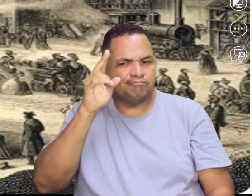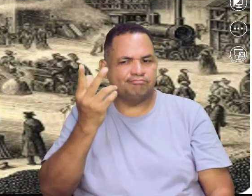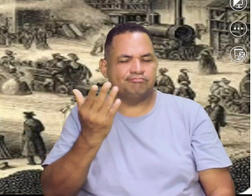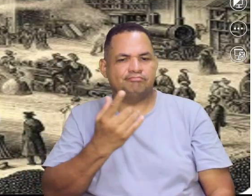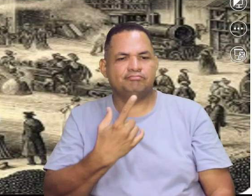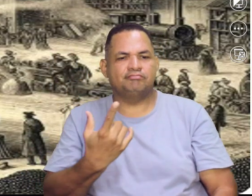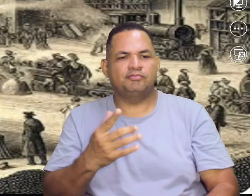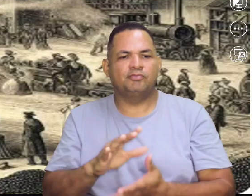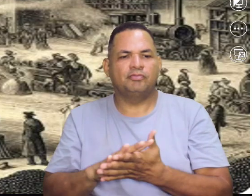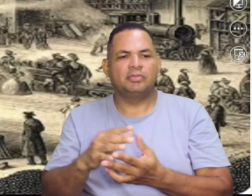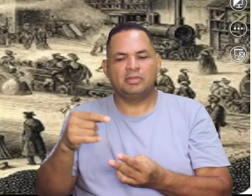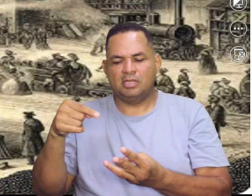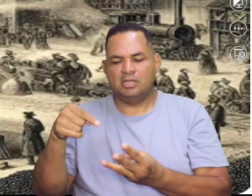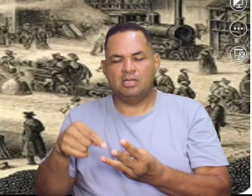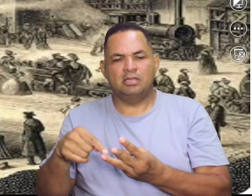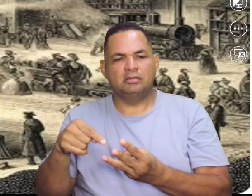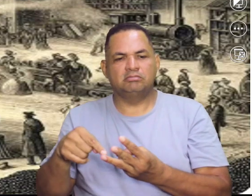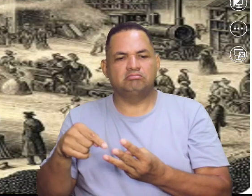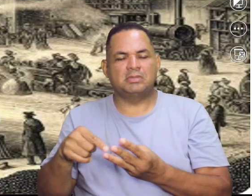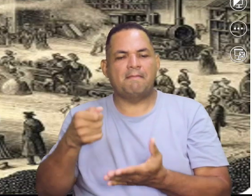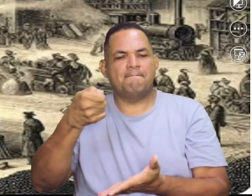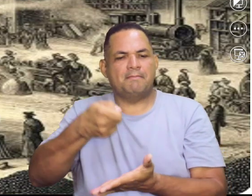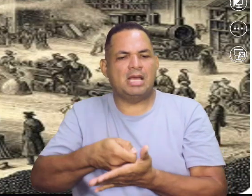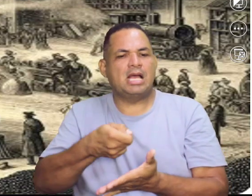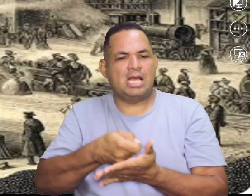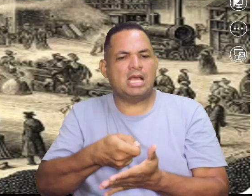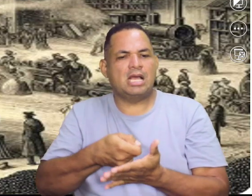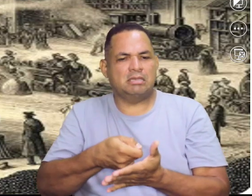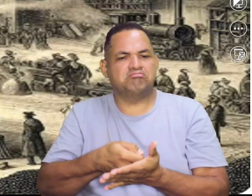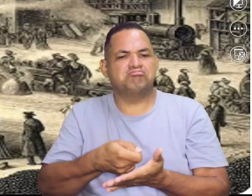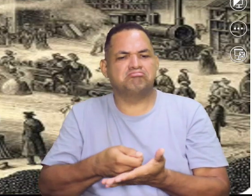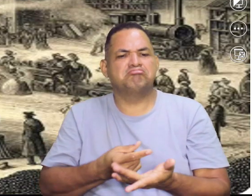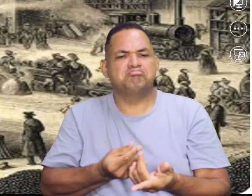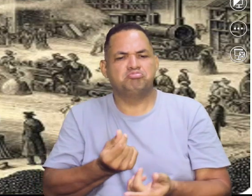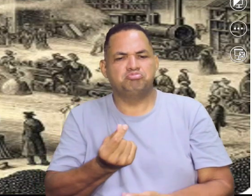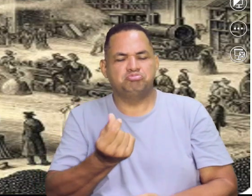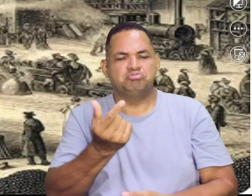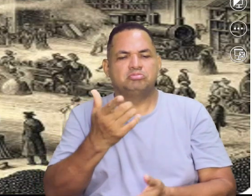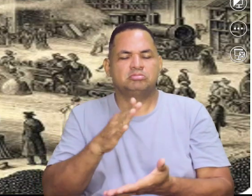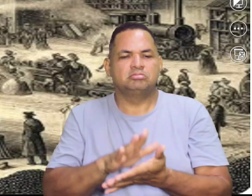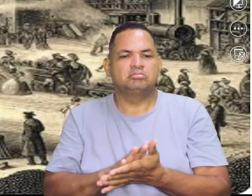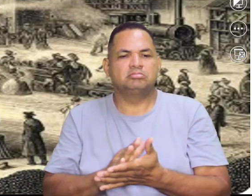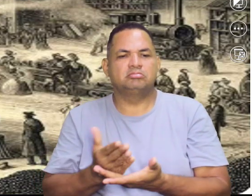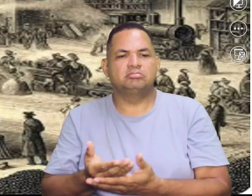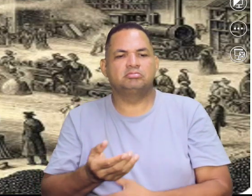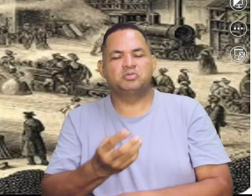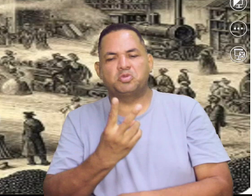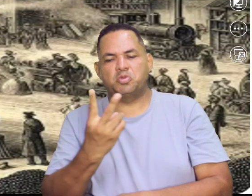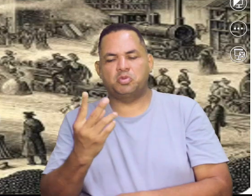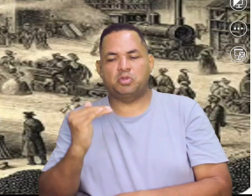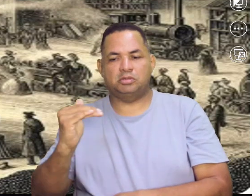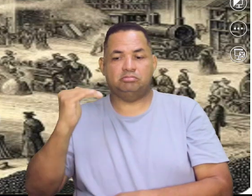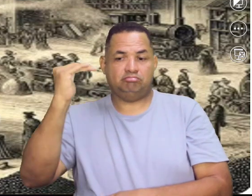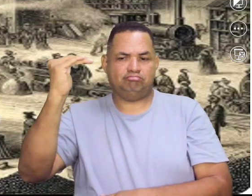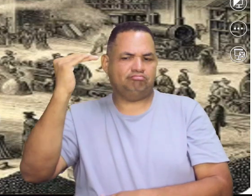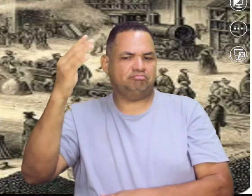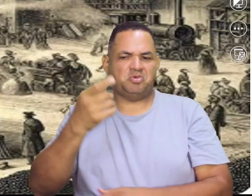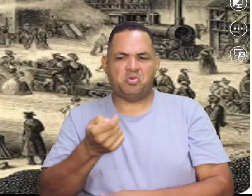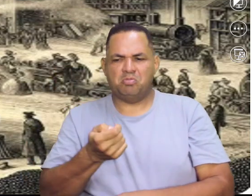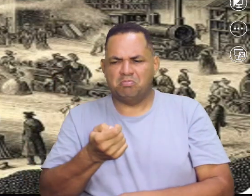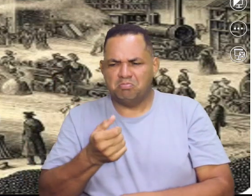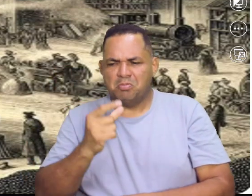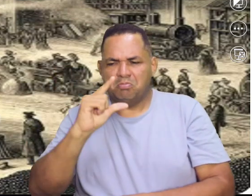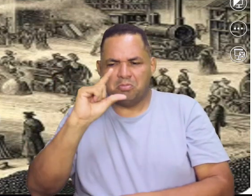Lembrando que o terceiro estado vão pagar muitos impostos e o clero e a nobreza quase não vão pagar ou não vão pagar